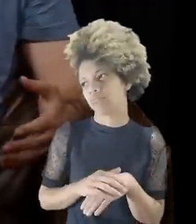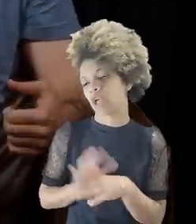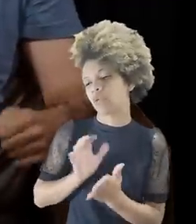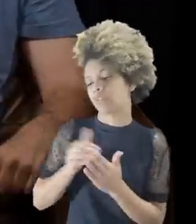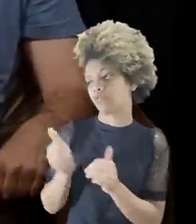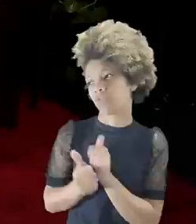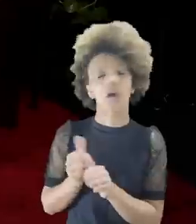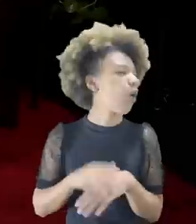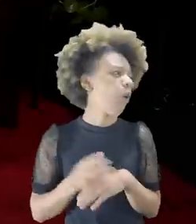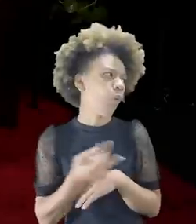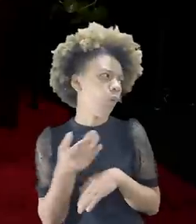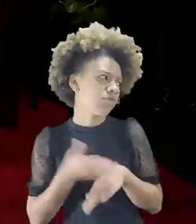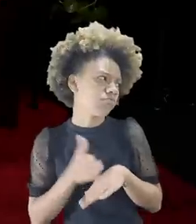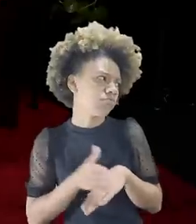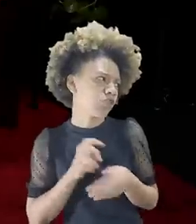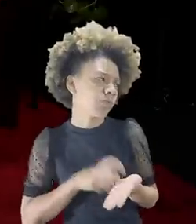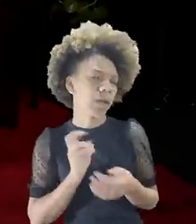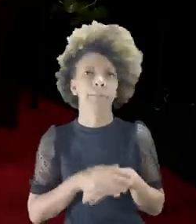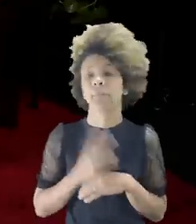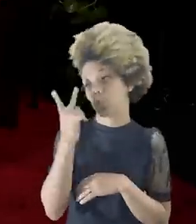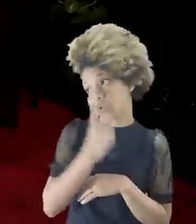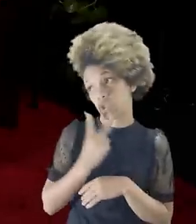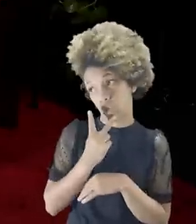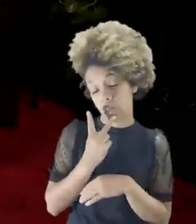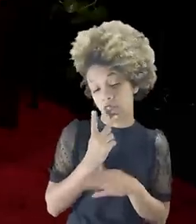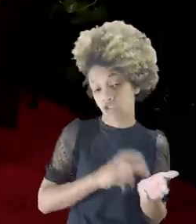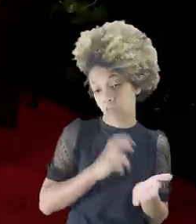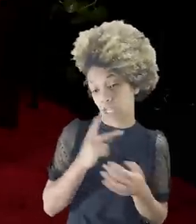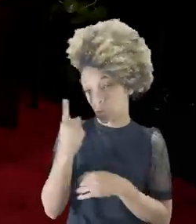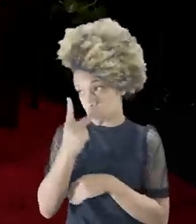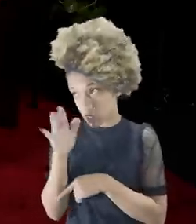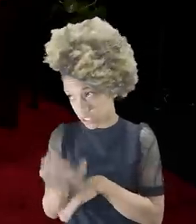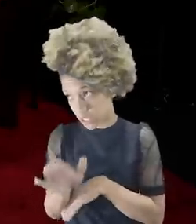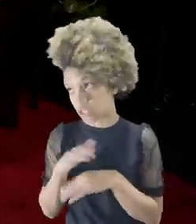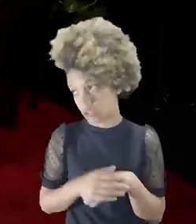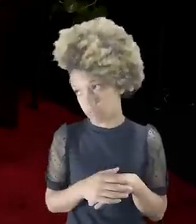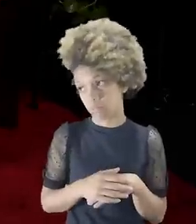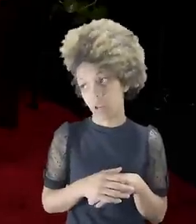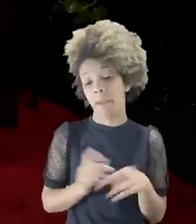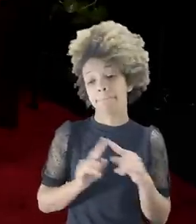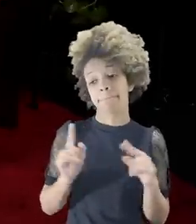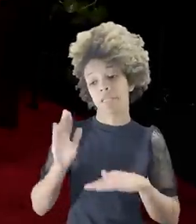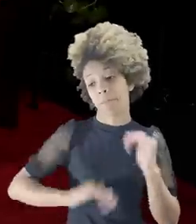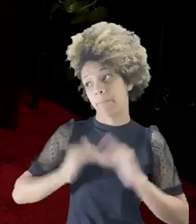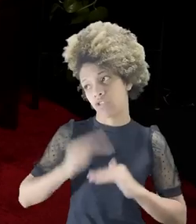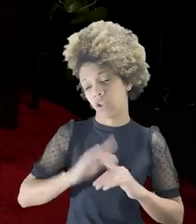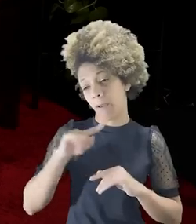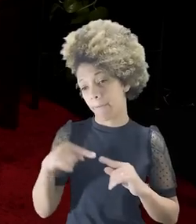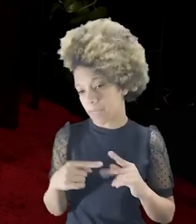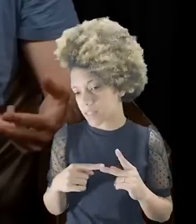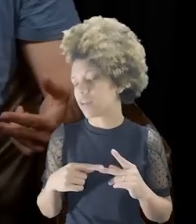joga e tal dá para voltar para quanto tempo de treino de manhã duas horas de manhã duas horas da tarde geralmente isso isso é parte por aqui mano daí você tem